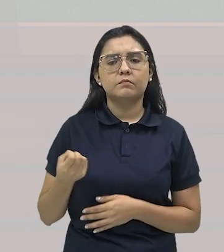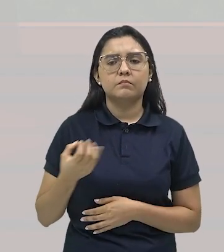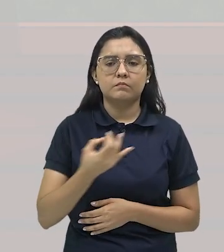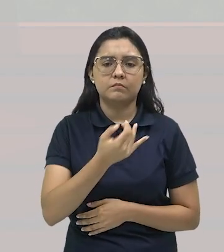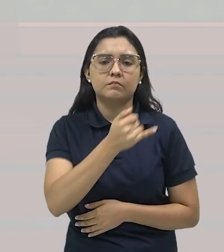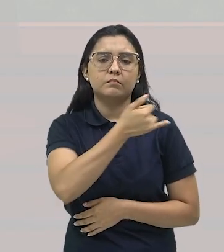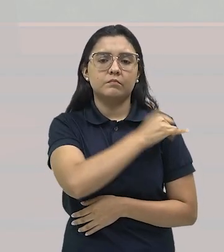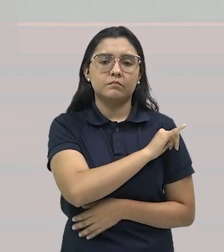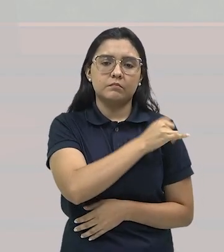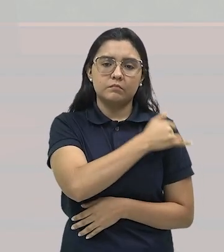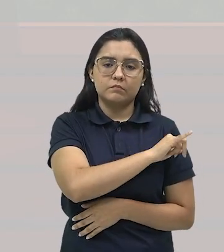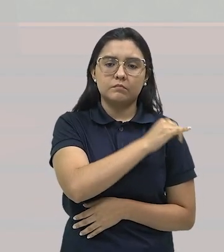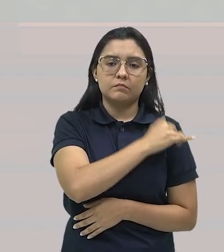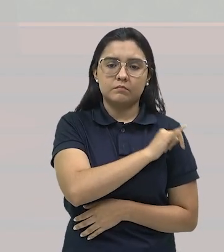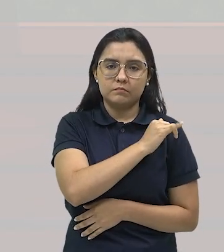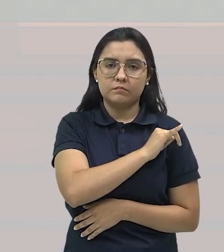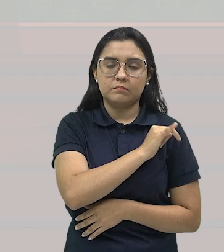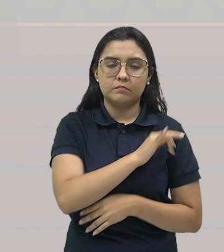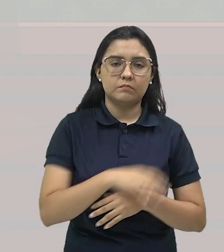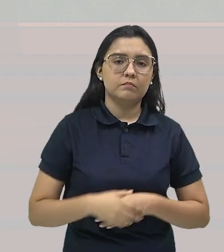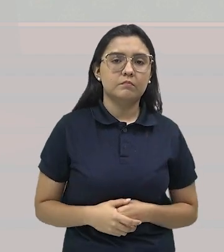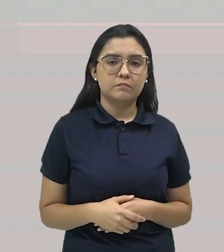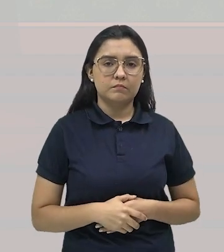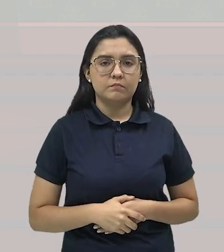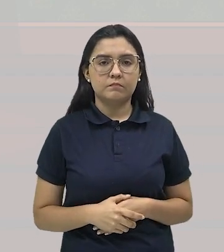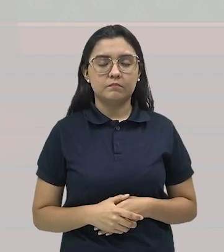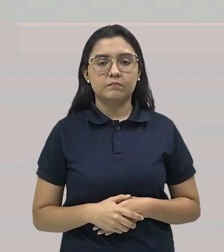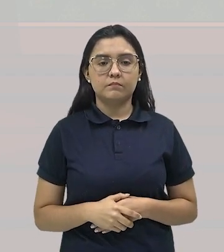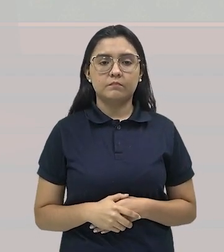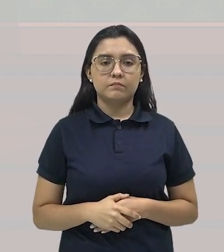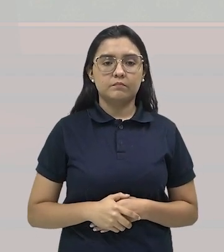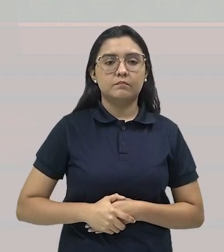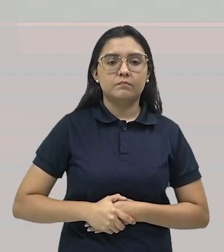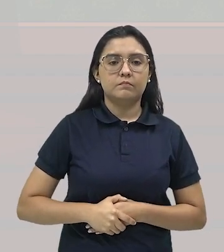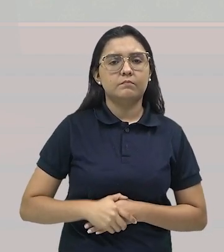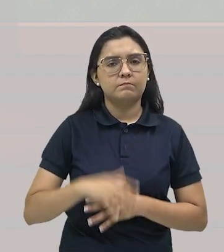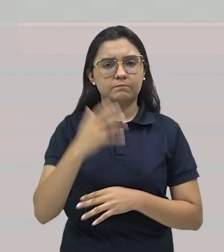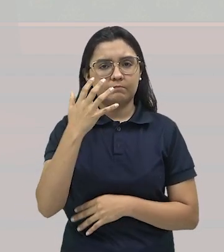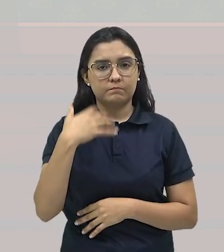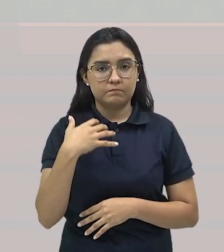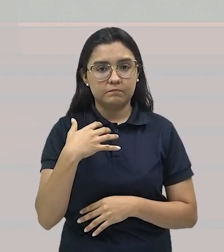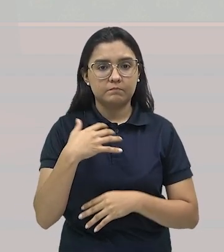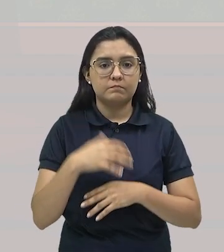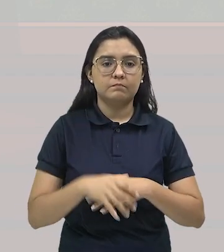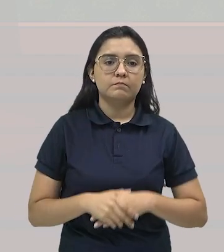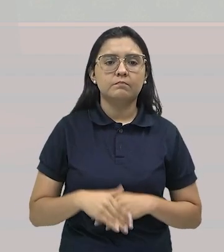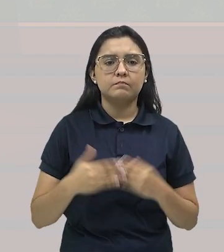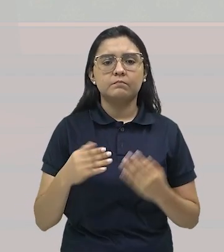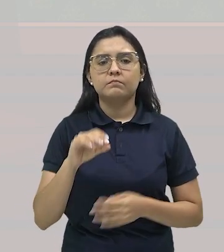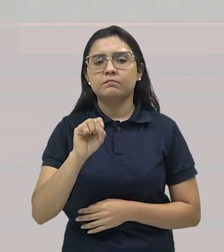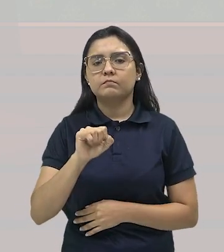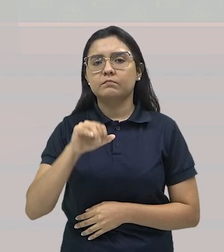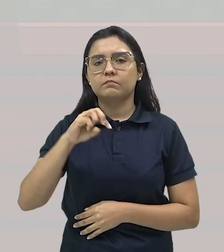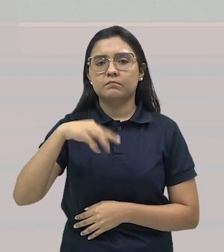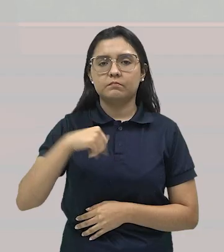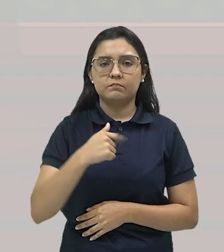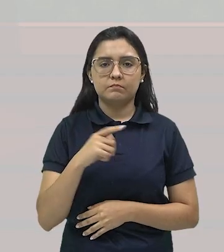de Janeiro para animar as coisas? Sério? Simão, você é um